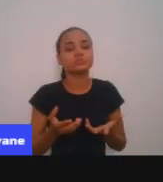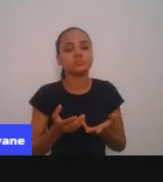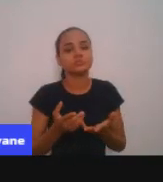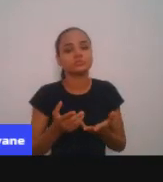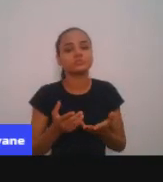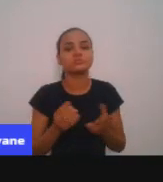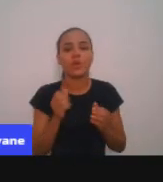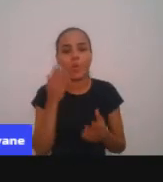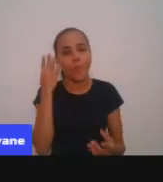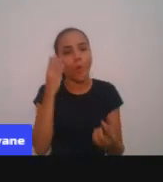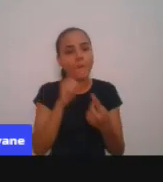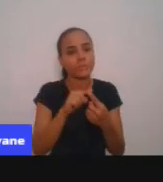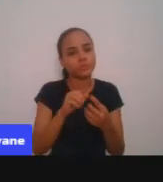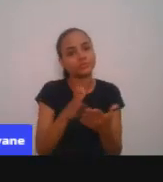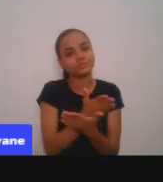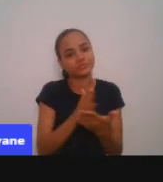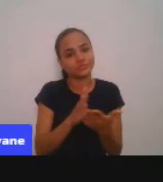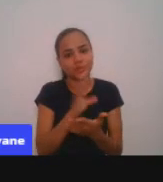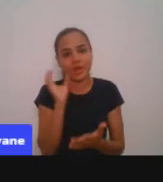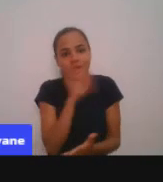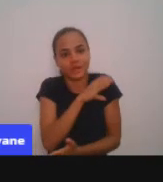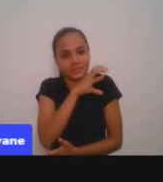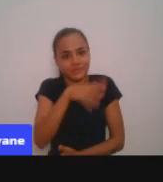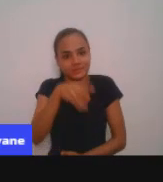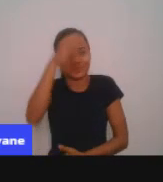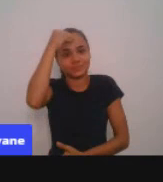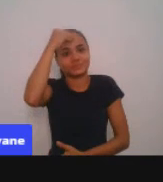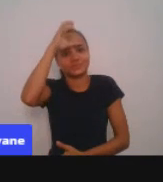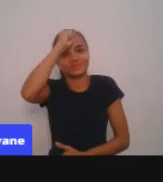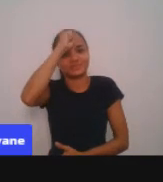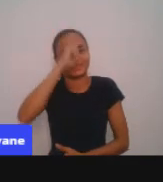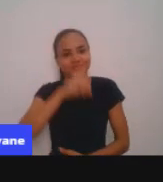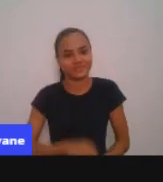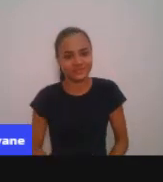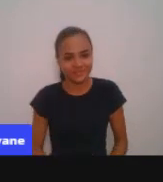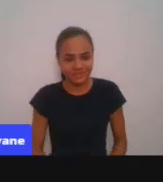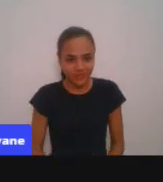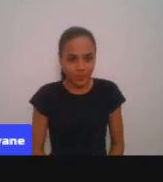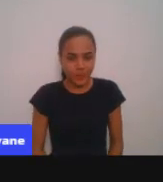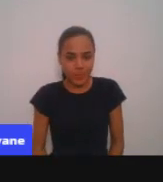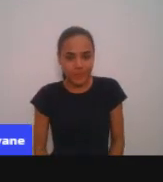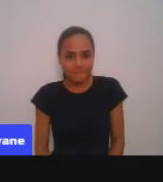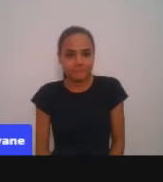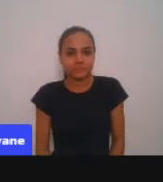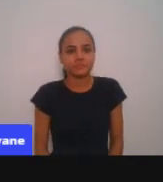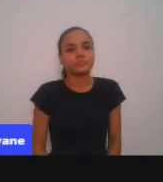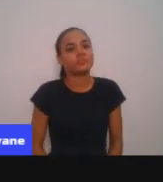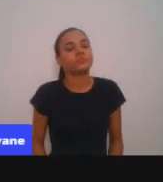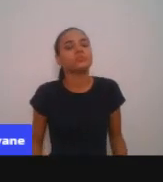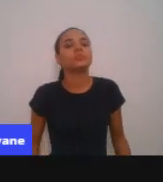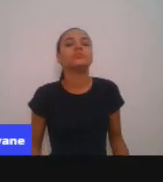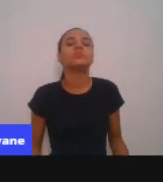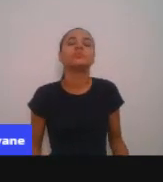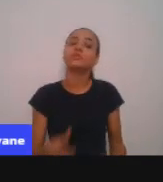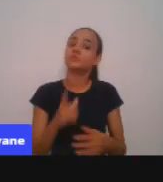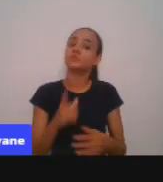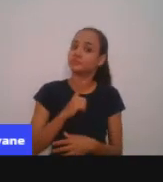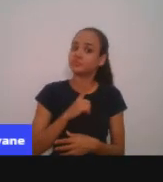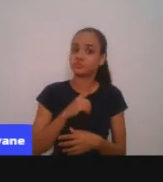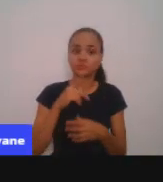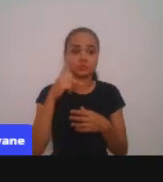tá? Vamos passar para o outro agora. O outro que a gente trouxe foi o Power Director,